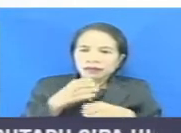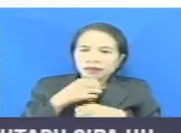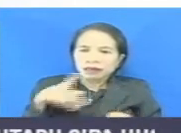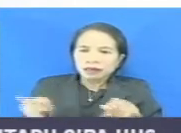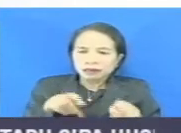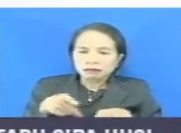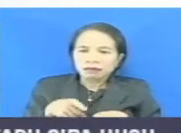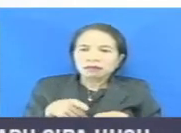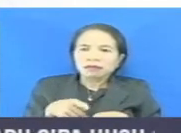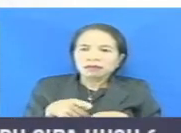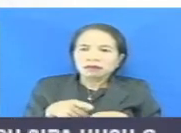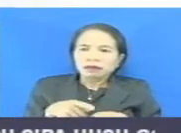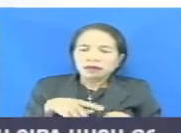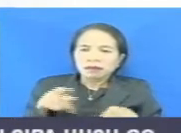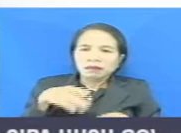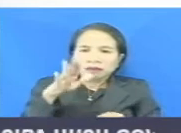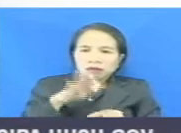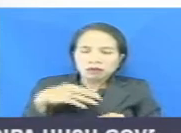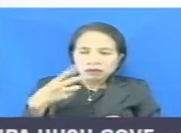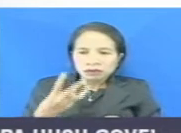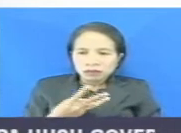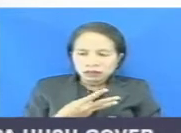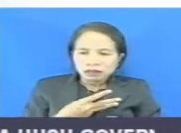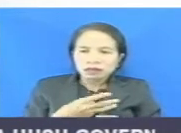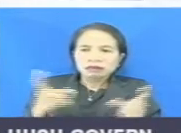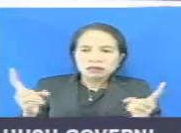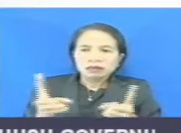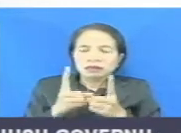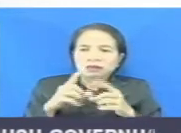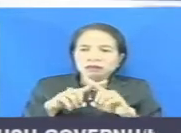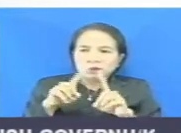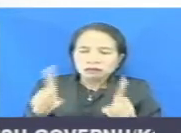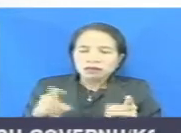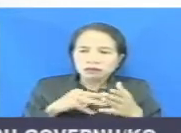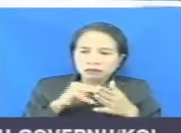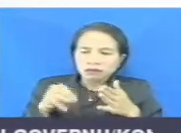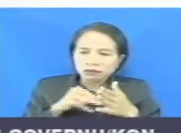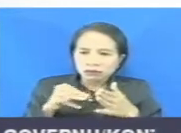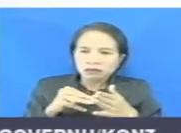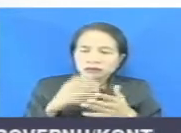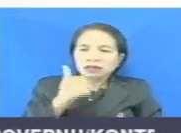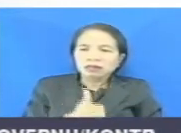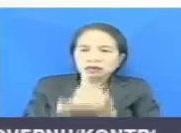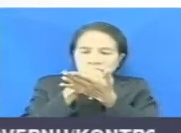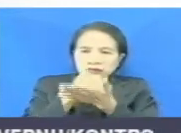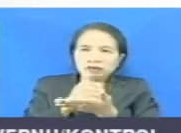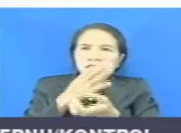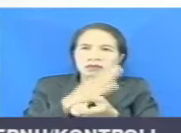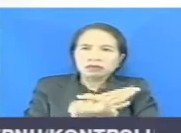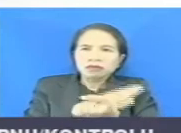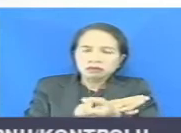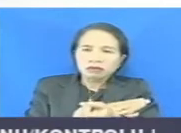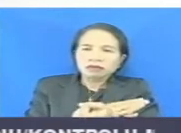press conference, ema me convida ita, a ne ser nebe maka acontece. Mas bem notícia ser nebe ajuda a tu promover unidade